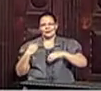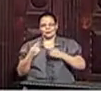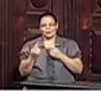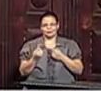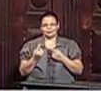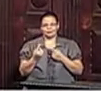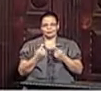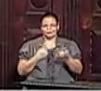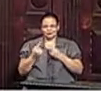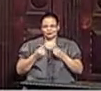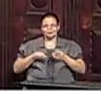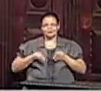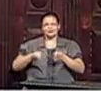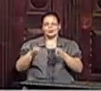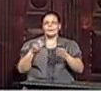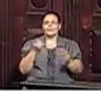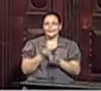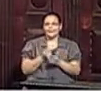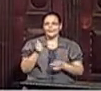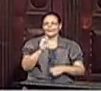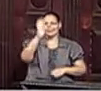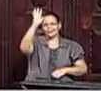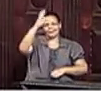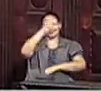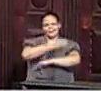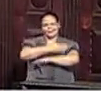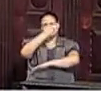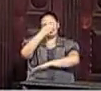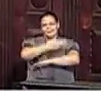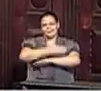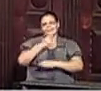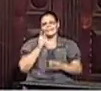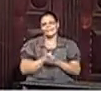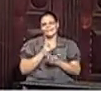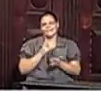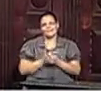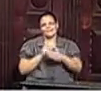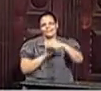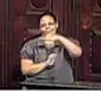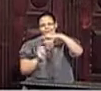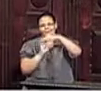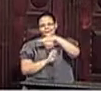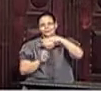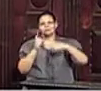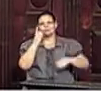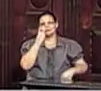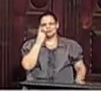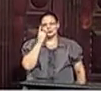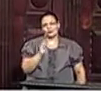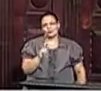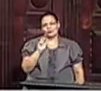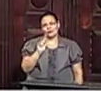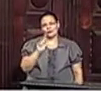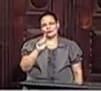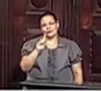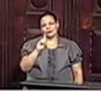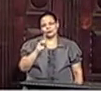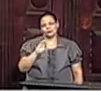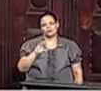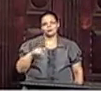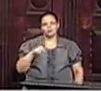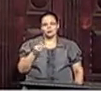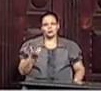continuará pagando o pedágio caro que sempre pagou. E essa mesma empresa, deputado Valdec, está querendo devolver